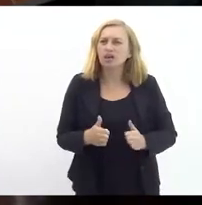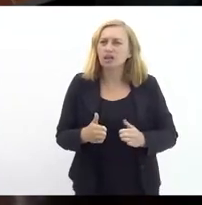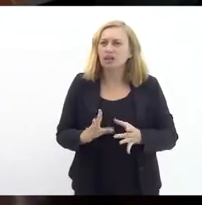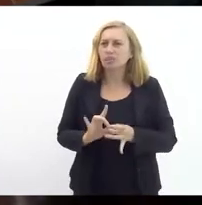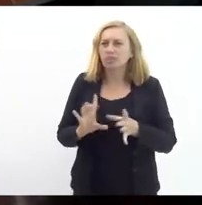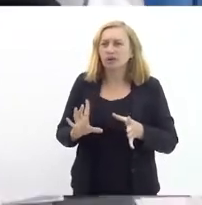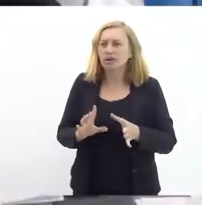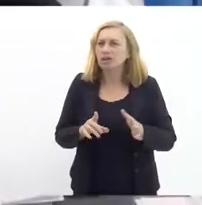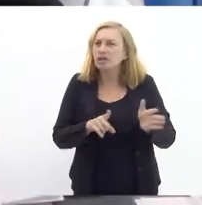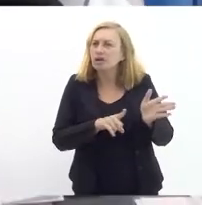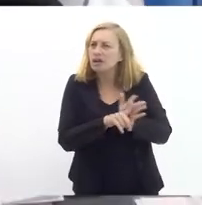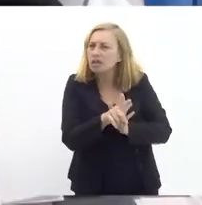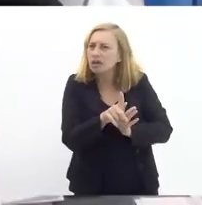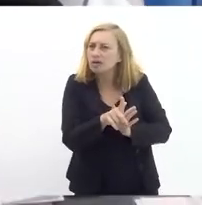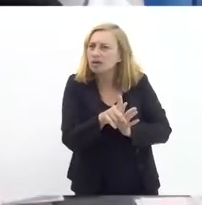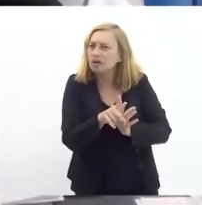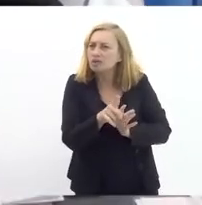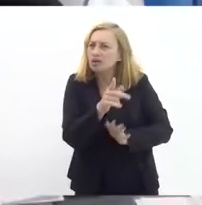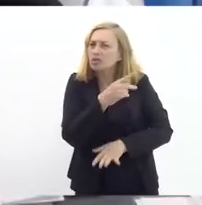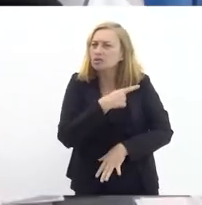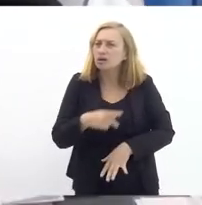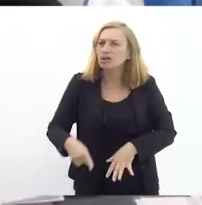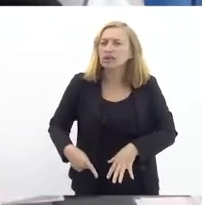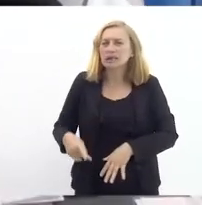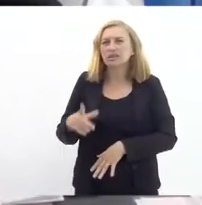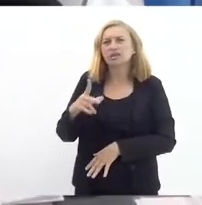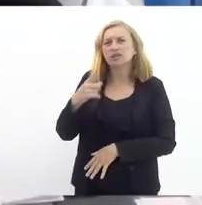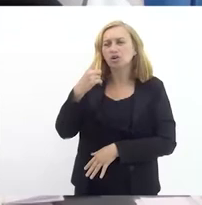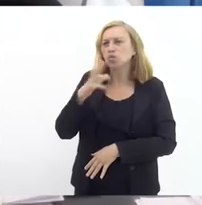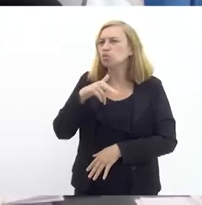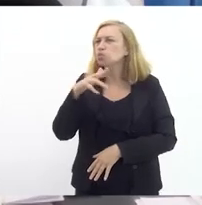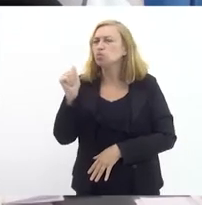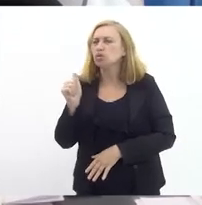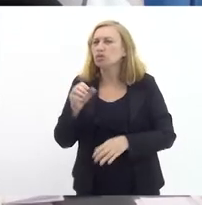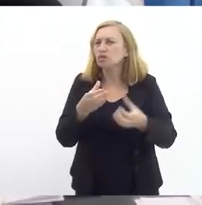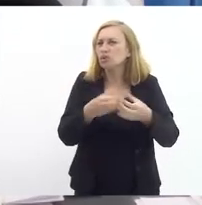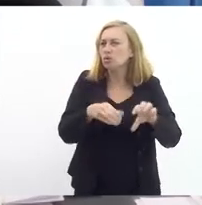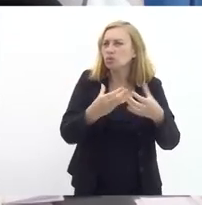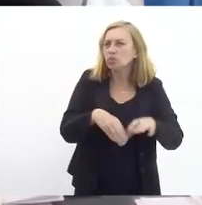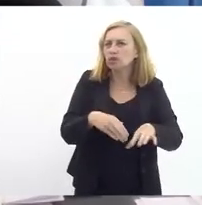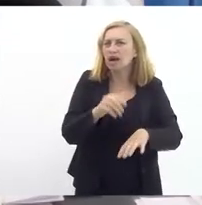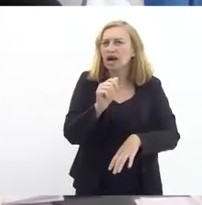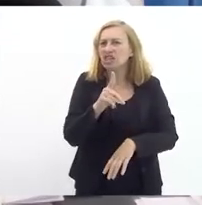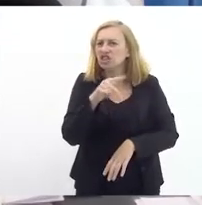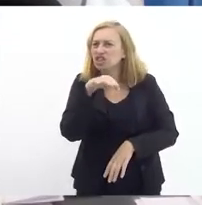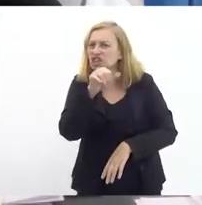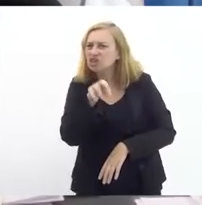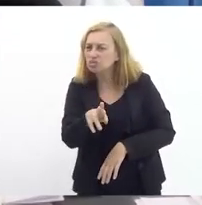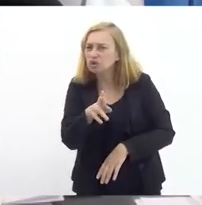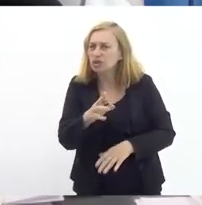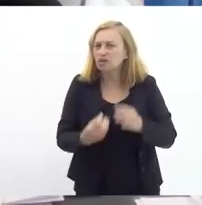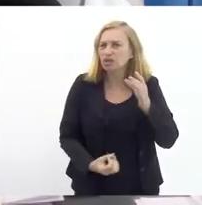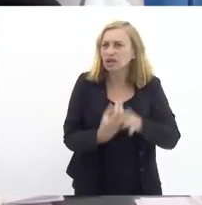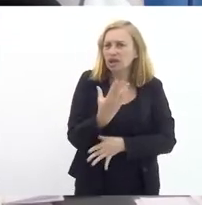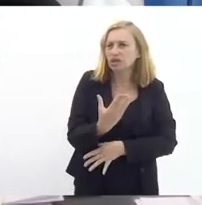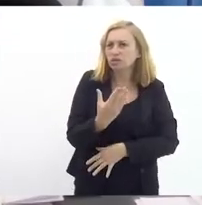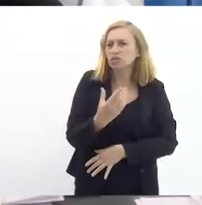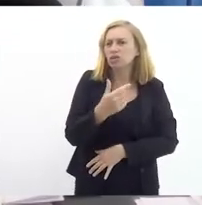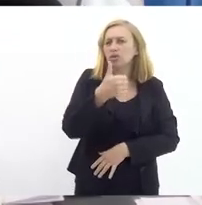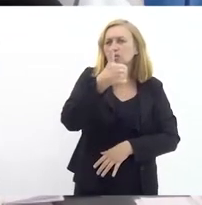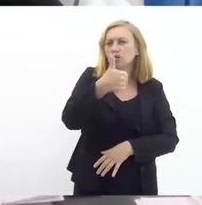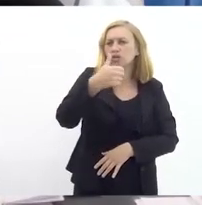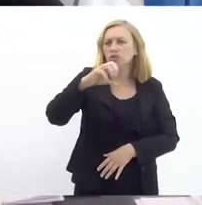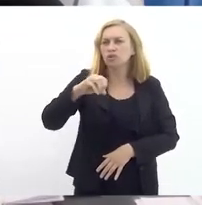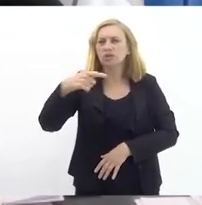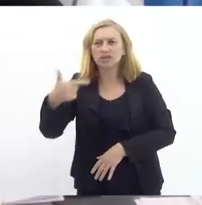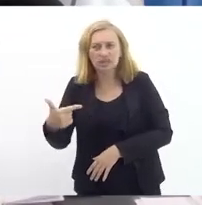um instantinho, porque, tendo em vista que nunca foi feito um concurso para a Getransp, desde que ela foi criada em 2005,